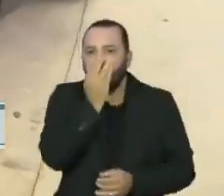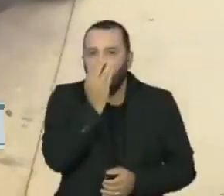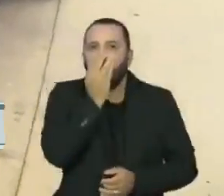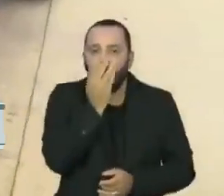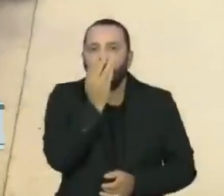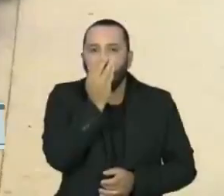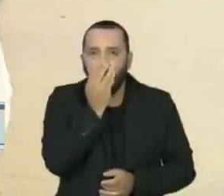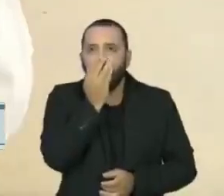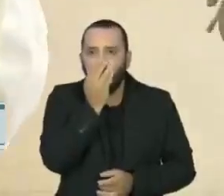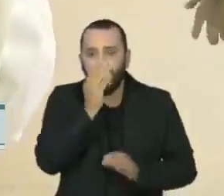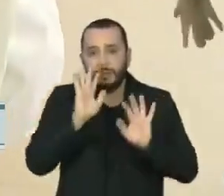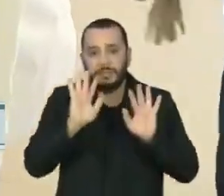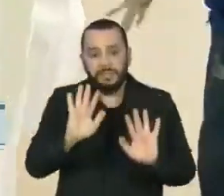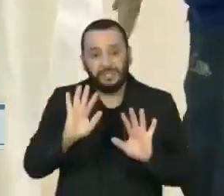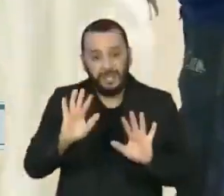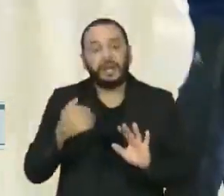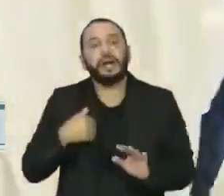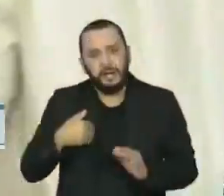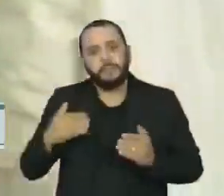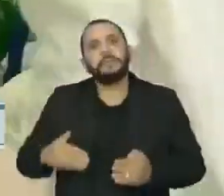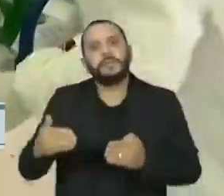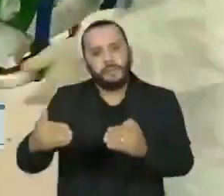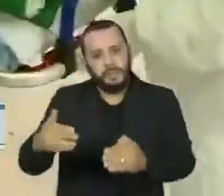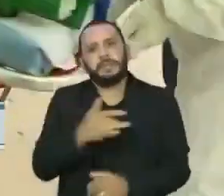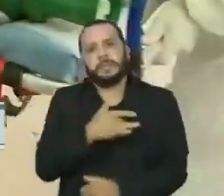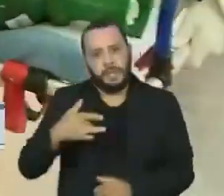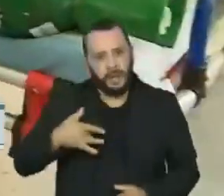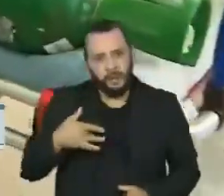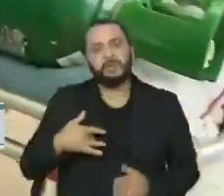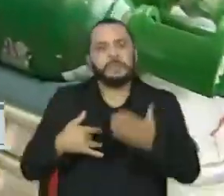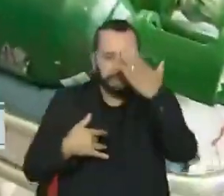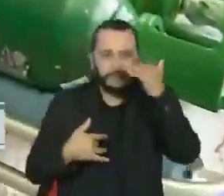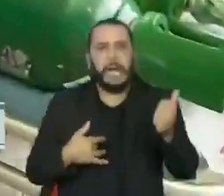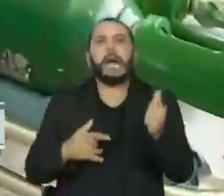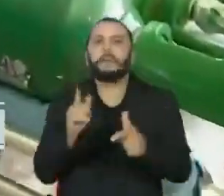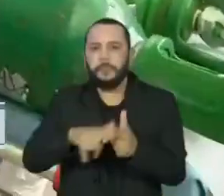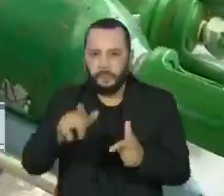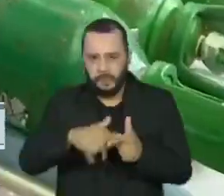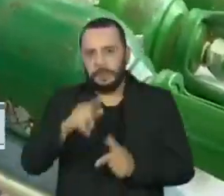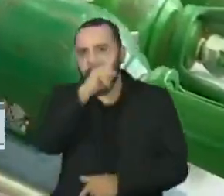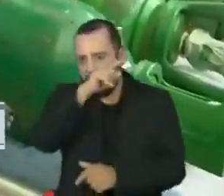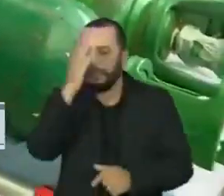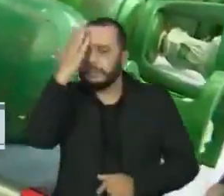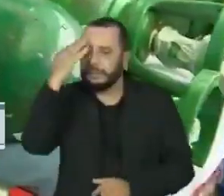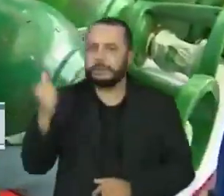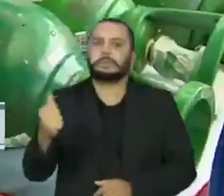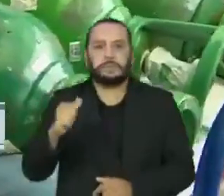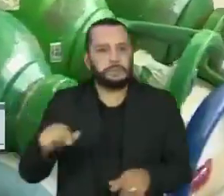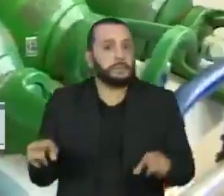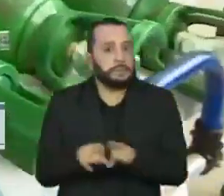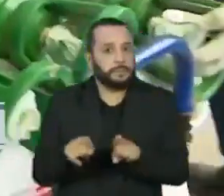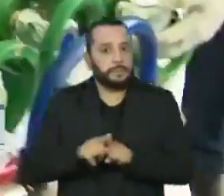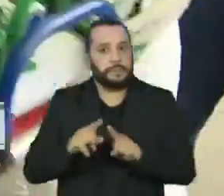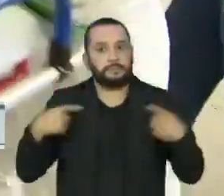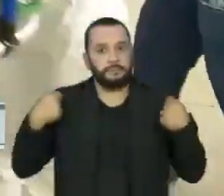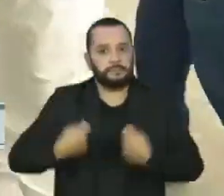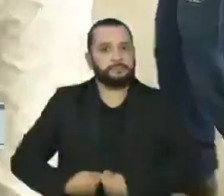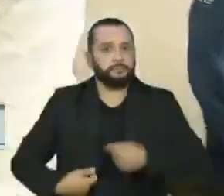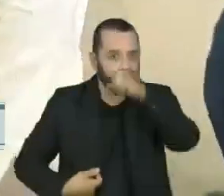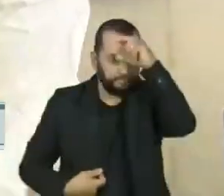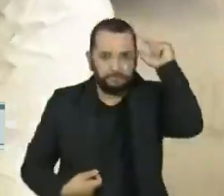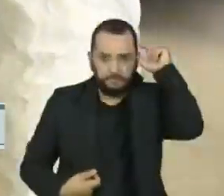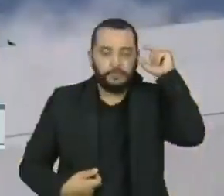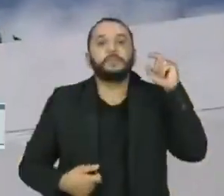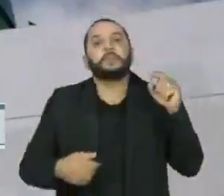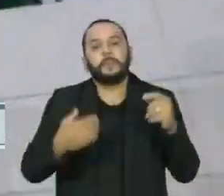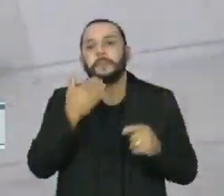embora o ministério tivesse sido alertado para o problema Lewandowski determinou também que sejam ouvidos funcionários